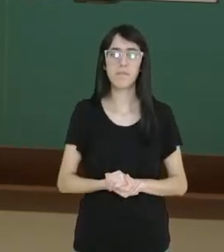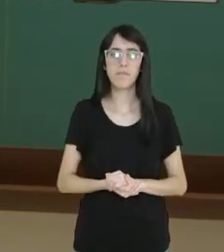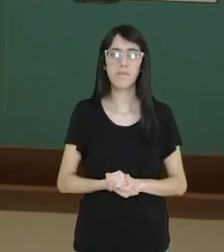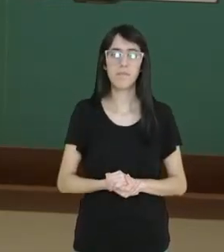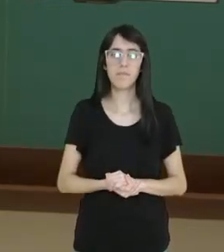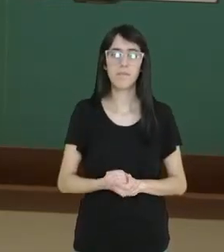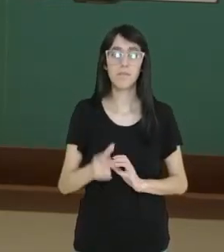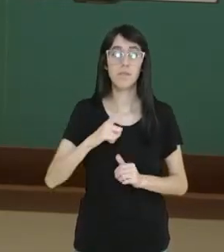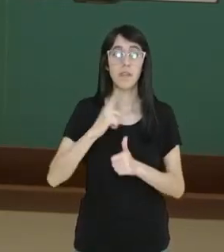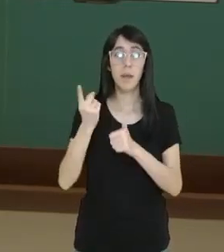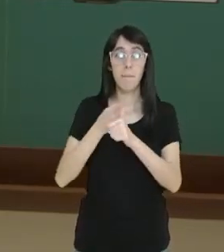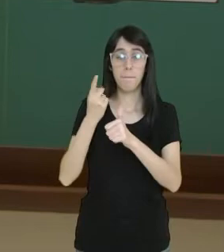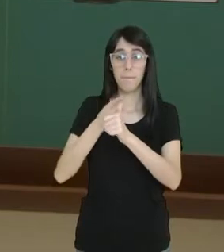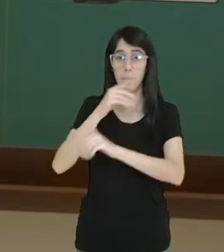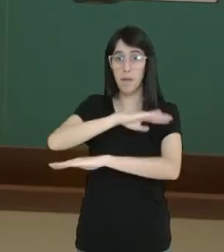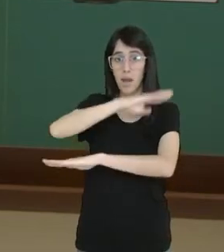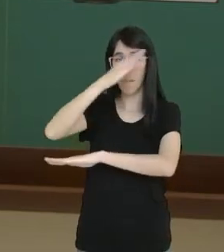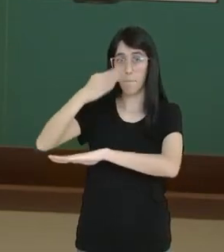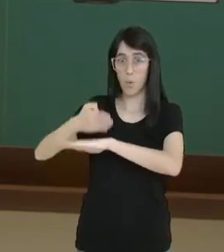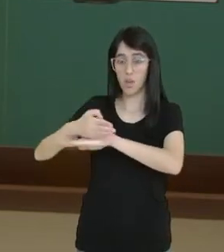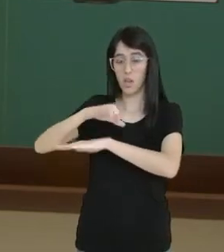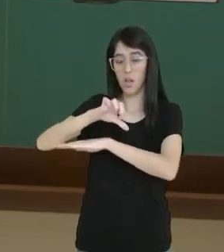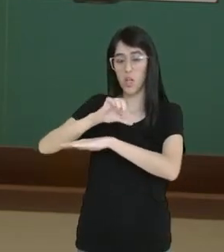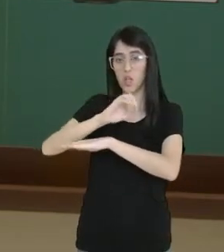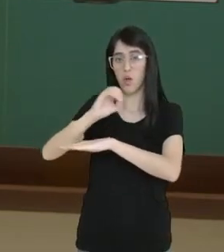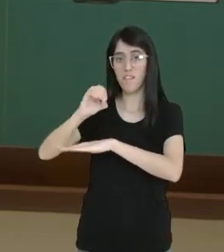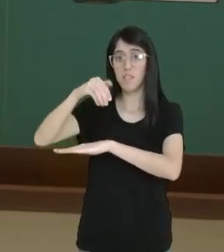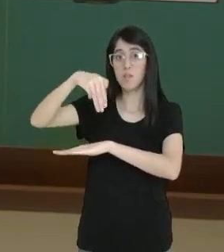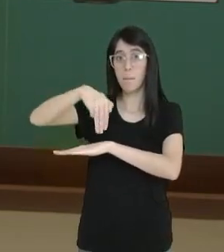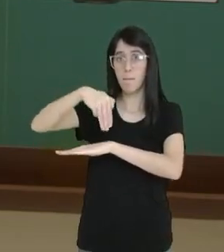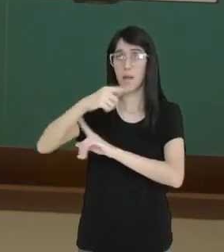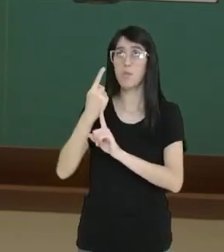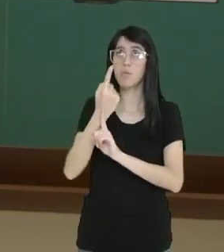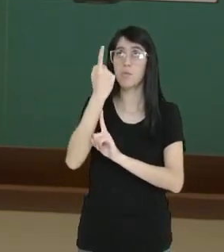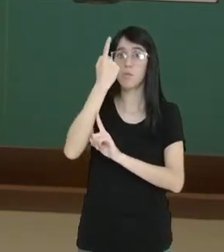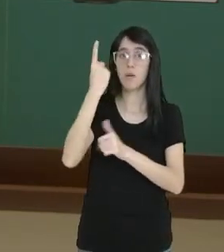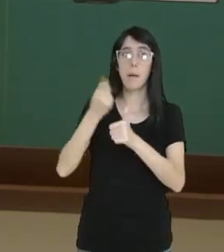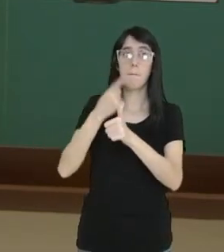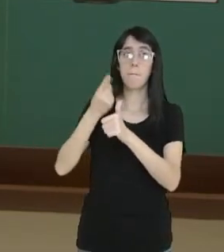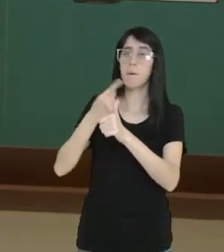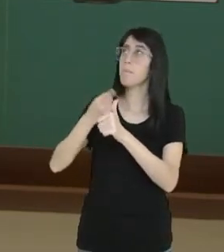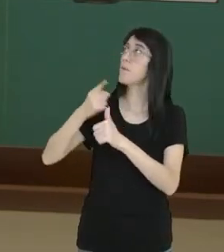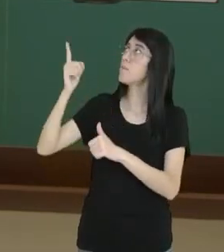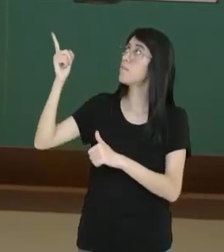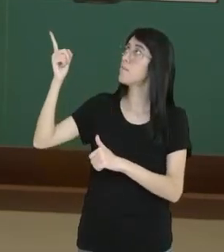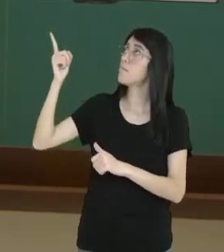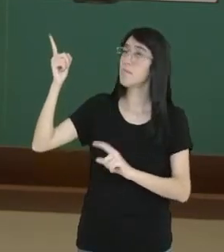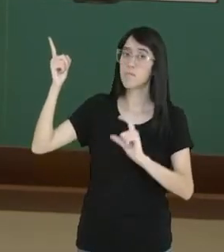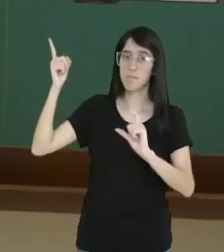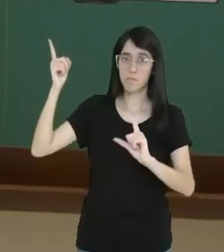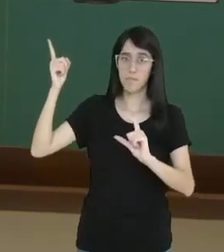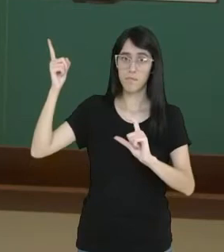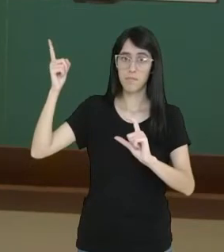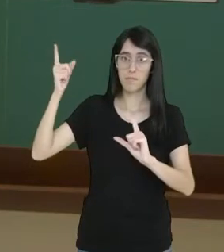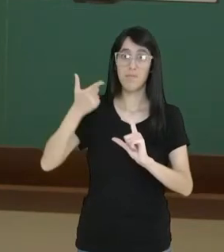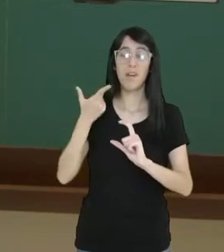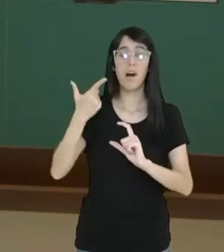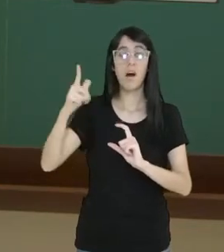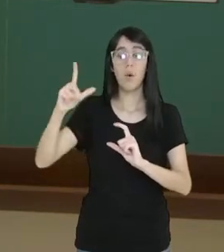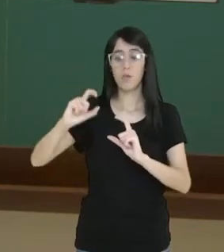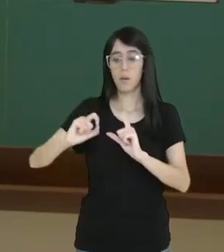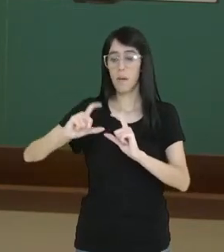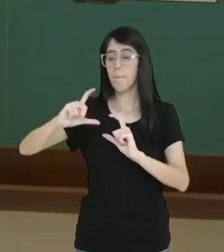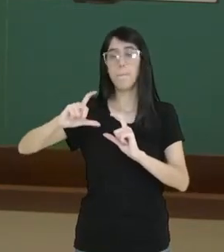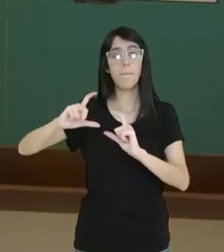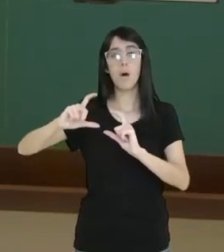primeira montanha tem 900 metros de altura, então são as outras informações, ó. Primeira montanha, 900 metros de altura, e a altura